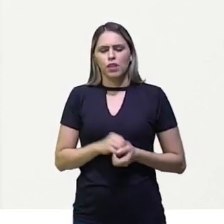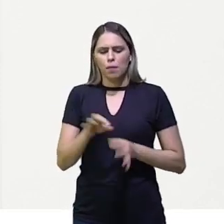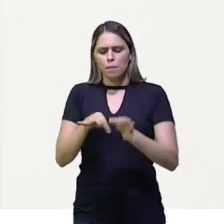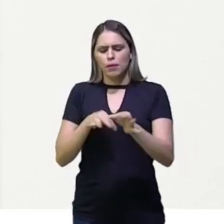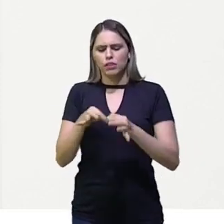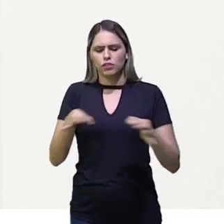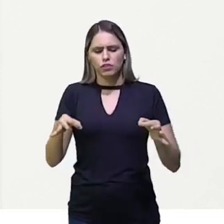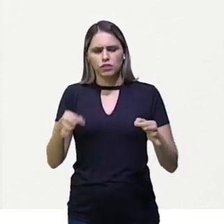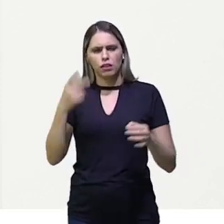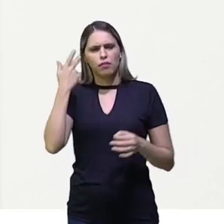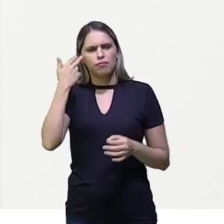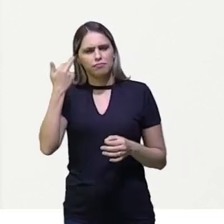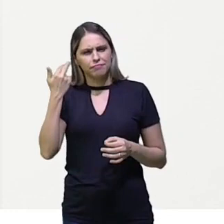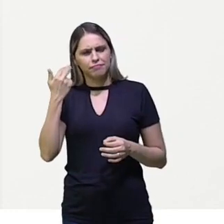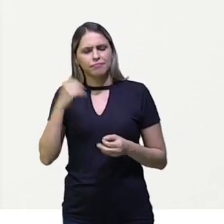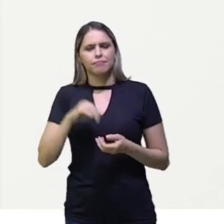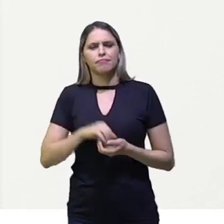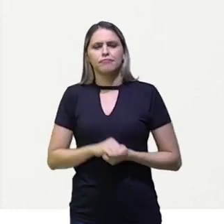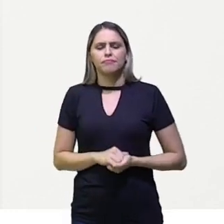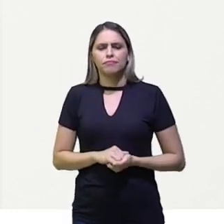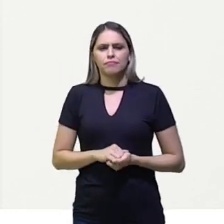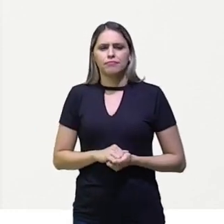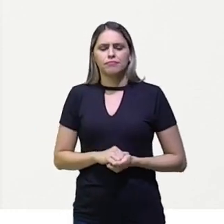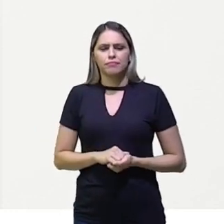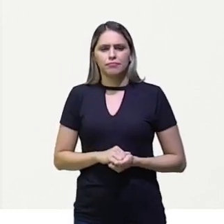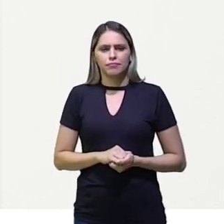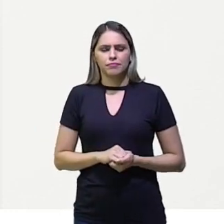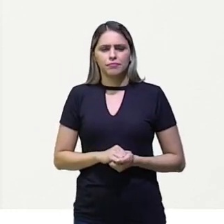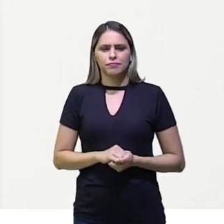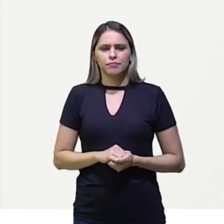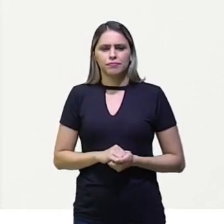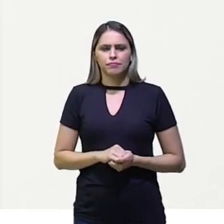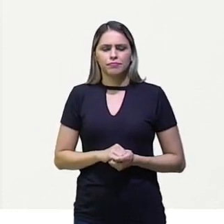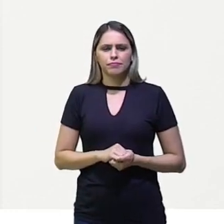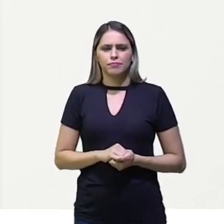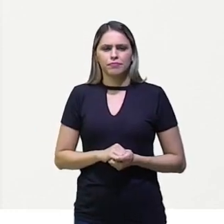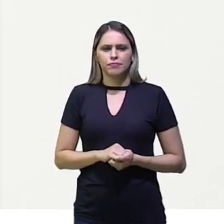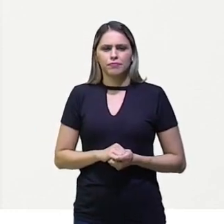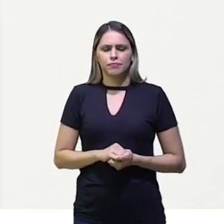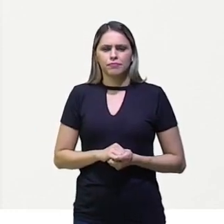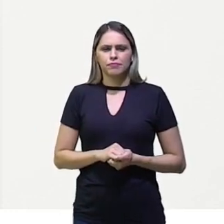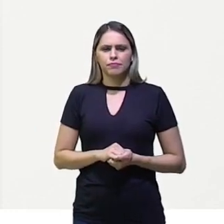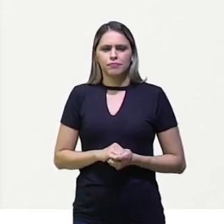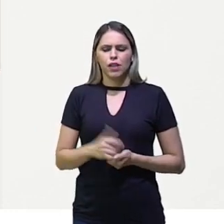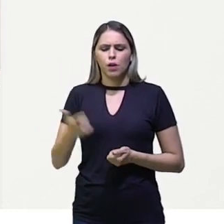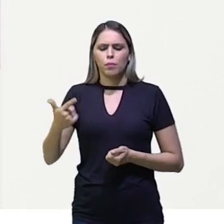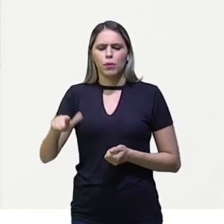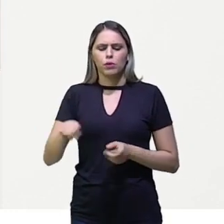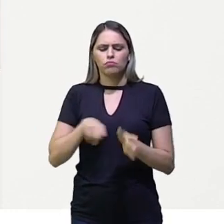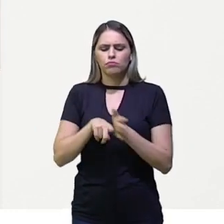convencionais. As medidas são de medida convencionais. Vamos para a nossa